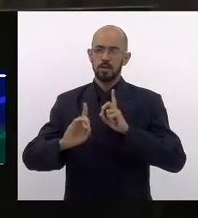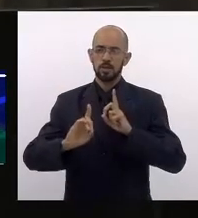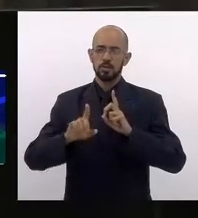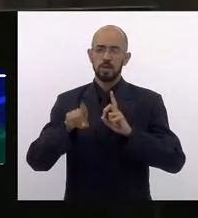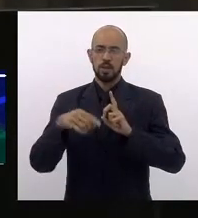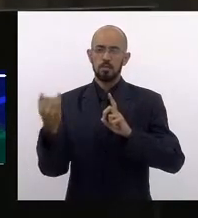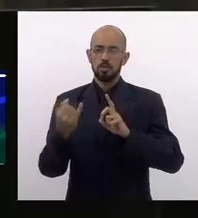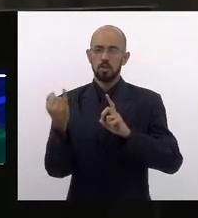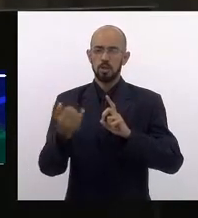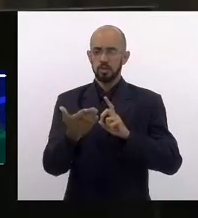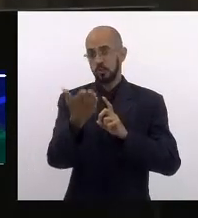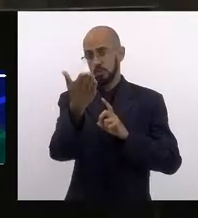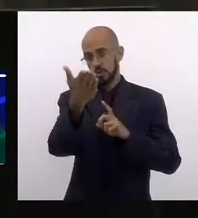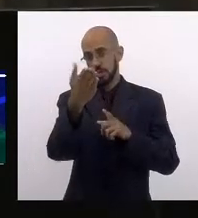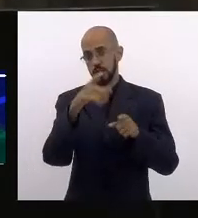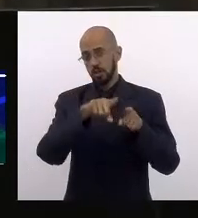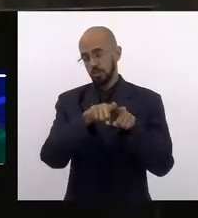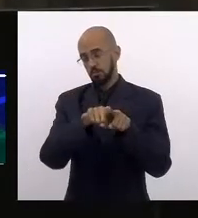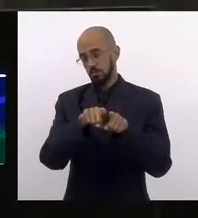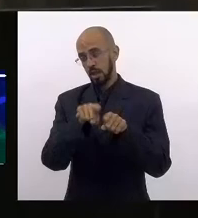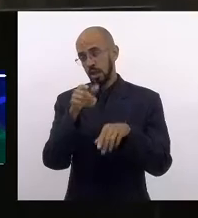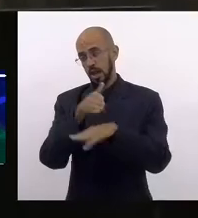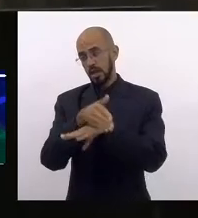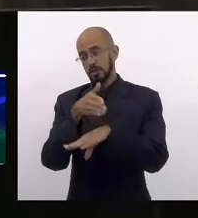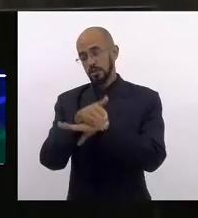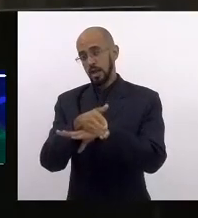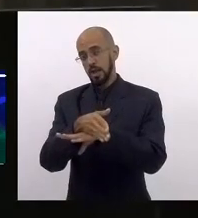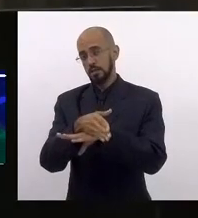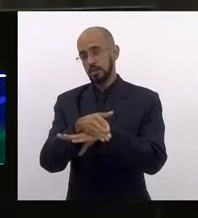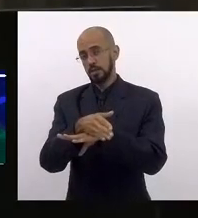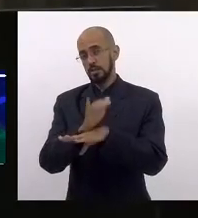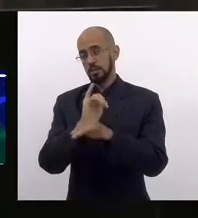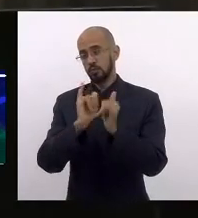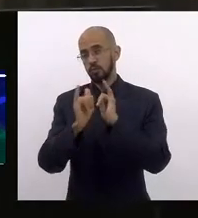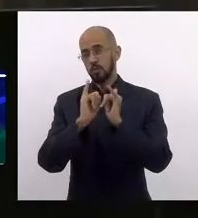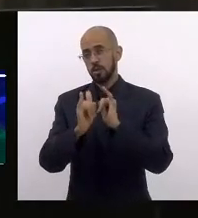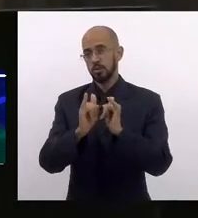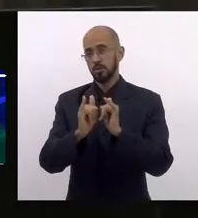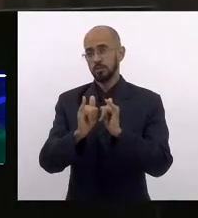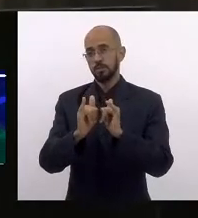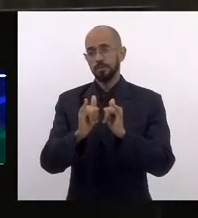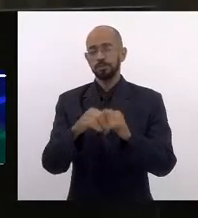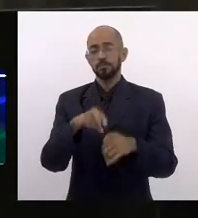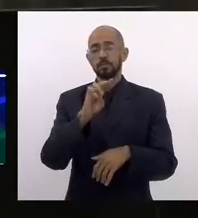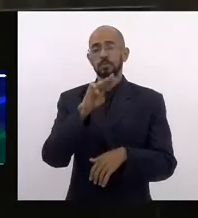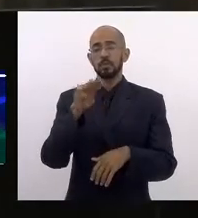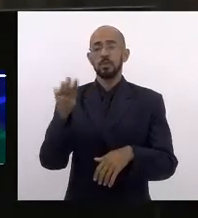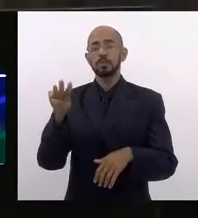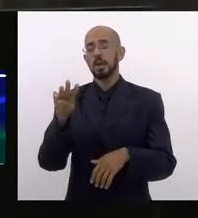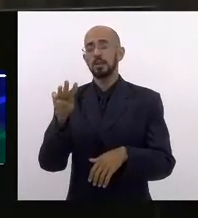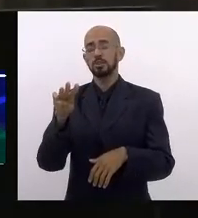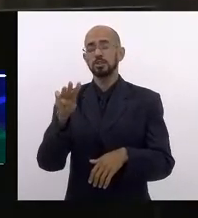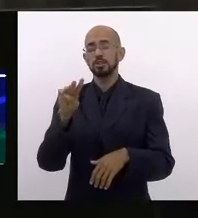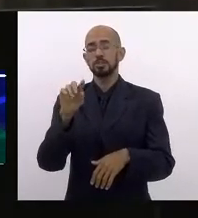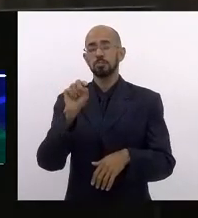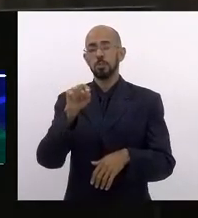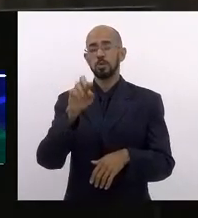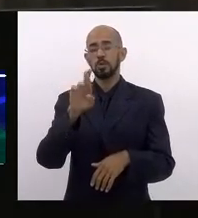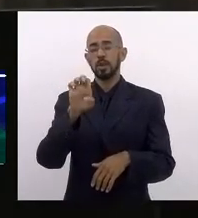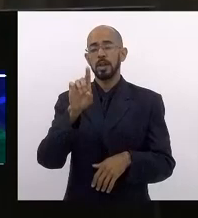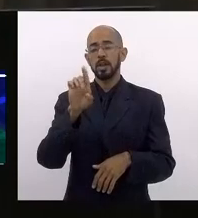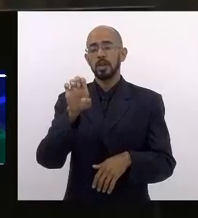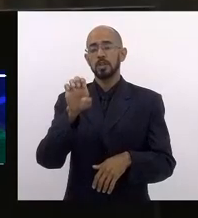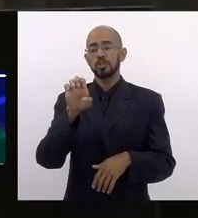vocês acessem, vocês que estão em casa nos ouvindo, acessem a página da Rede de Observatórios